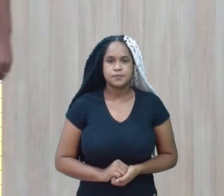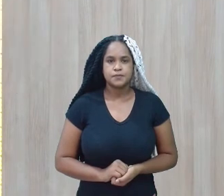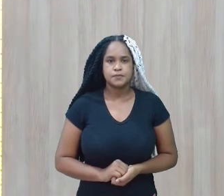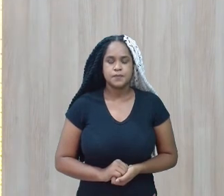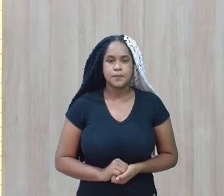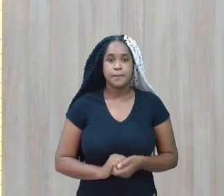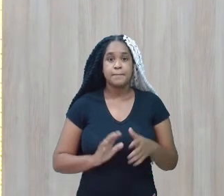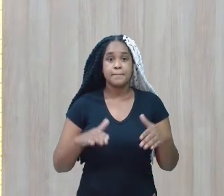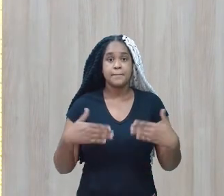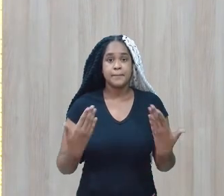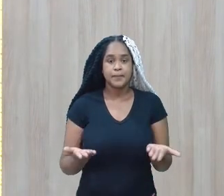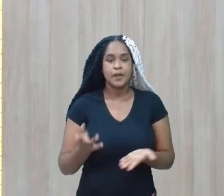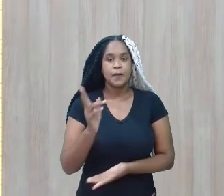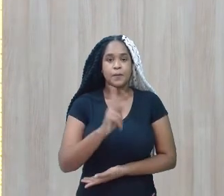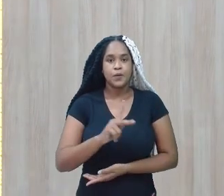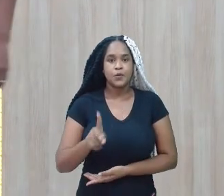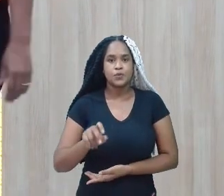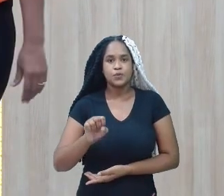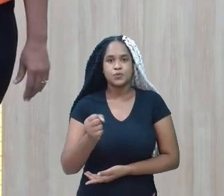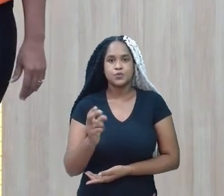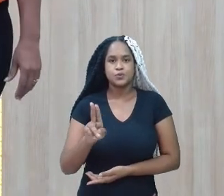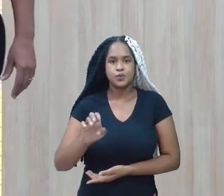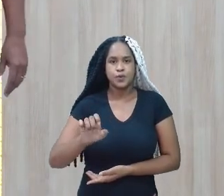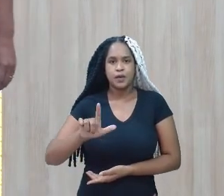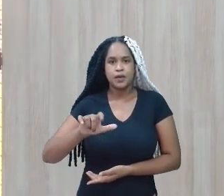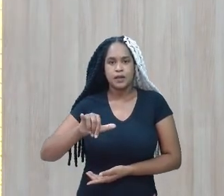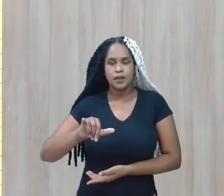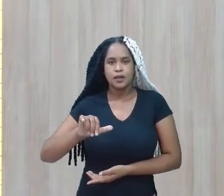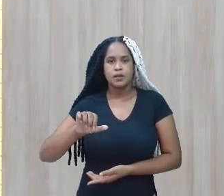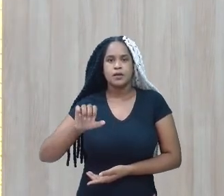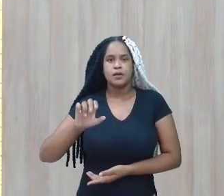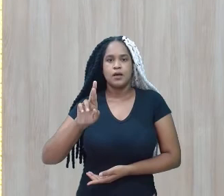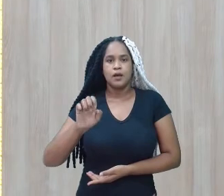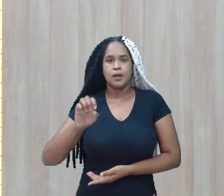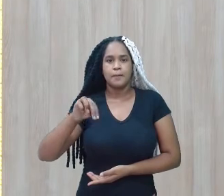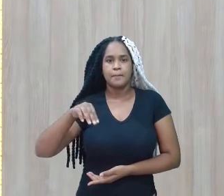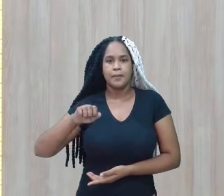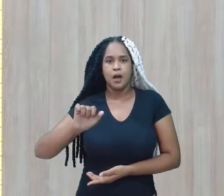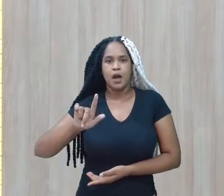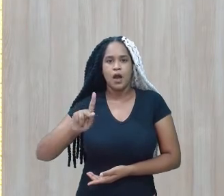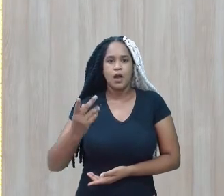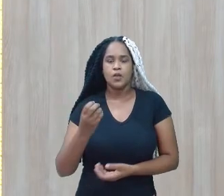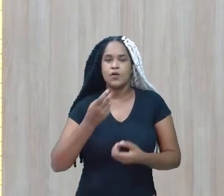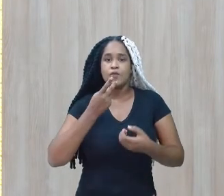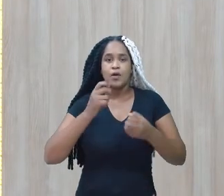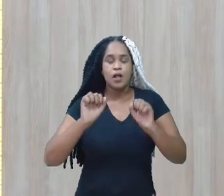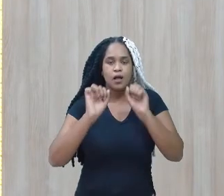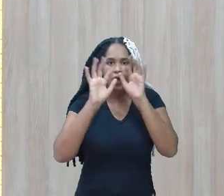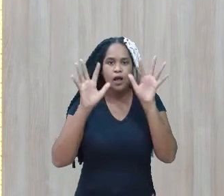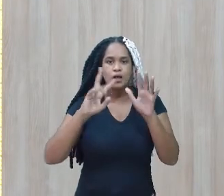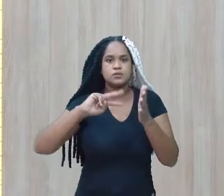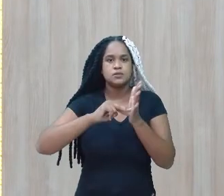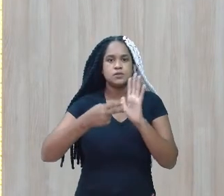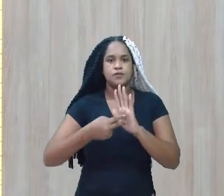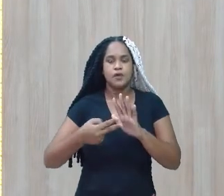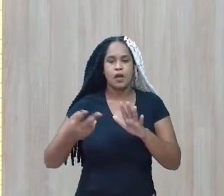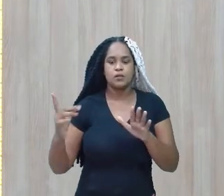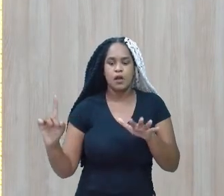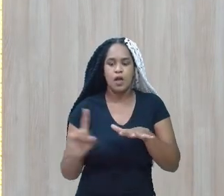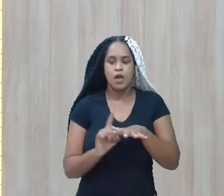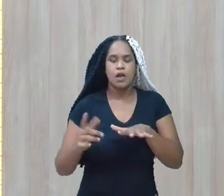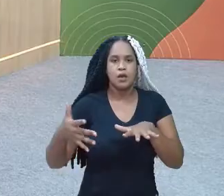Então, a professora Sueli Ramalho, ela deixa bem claro que o que é inclusão não é só na sala de